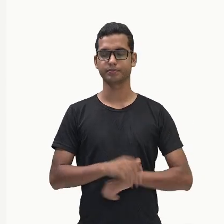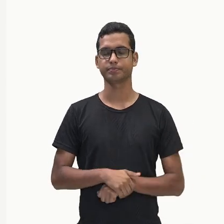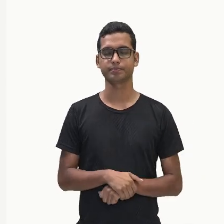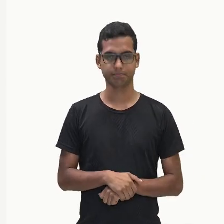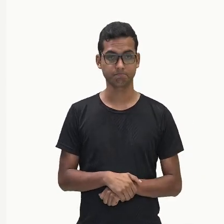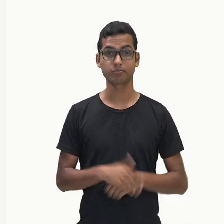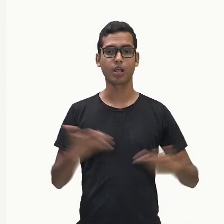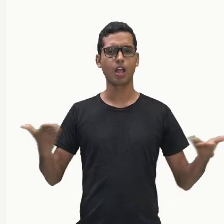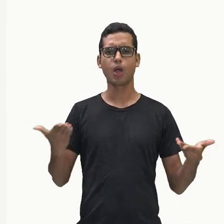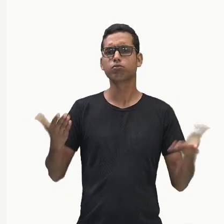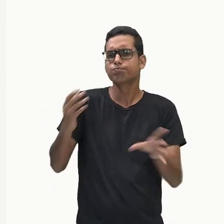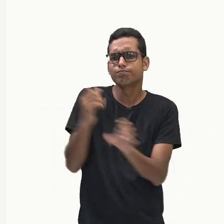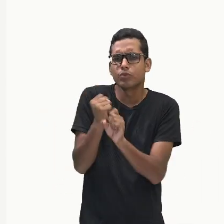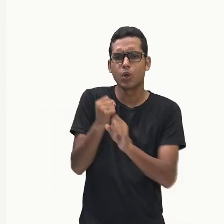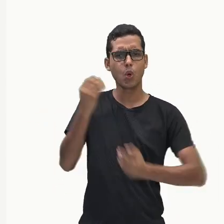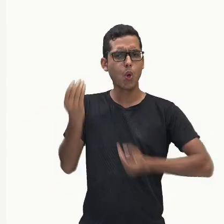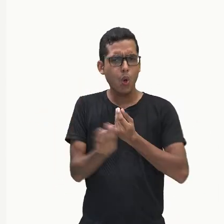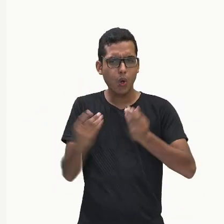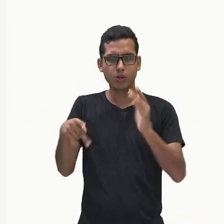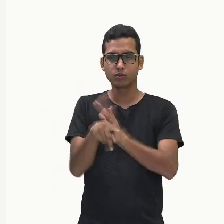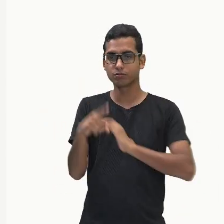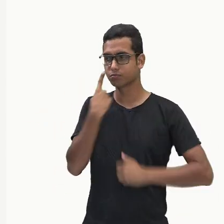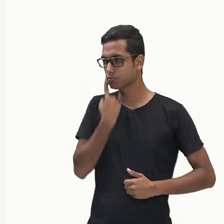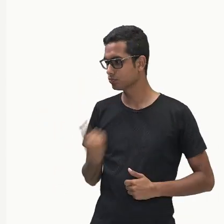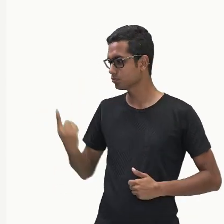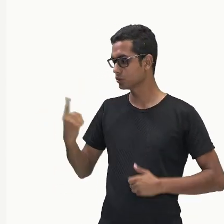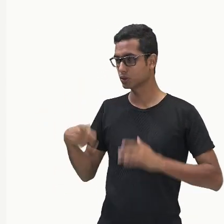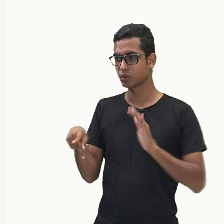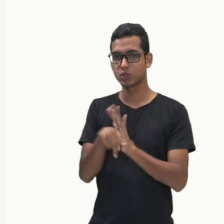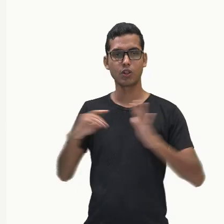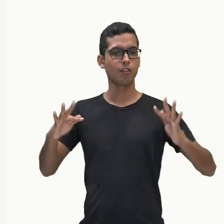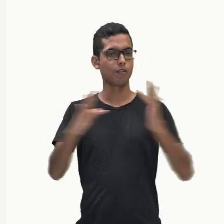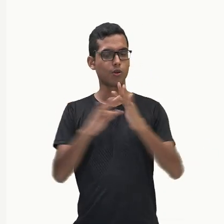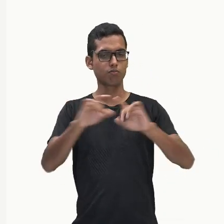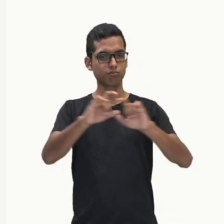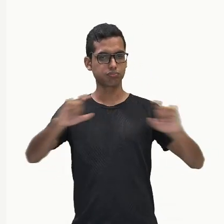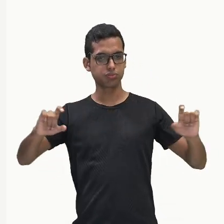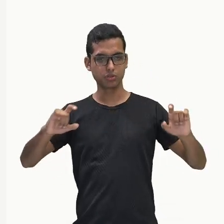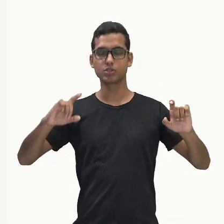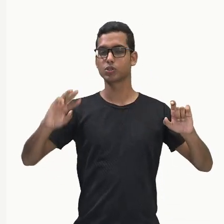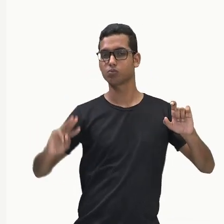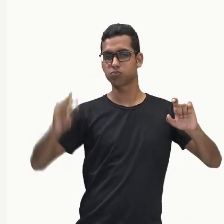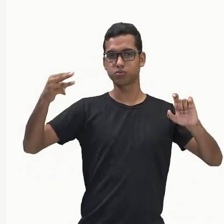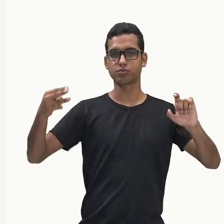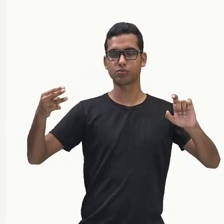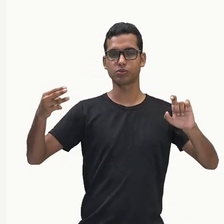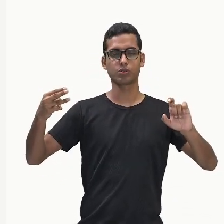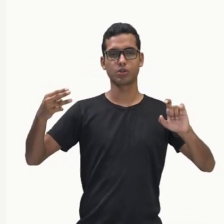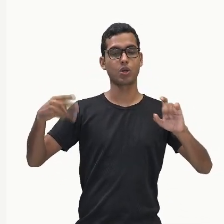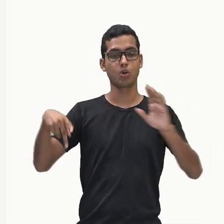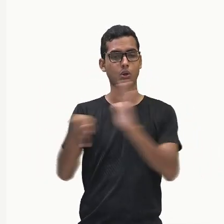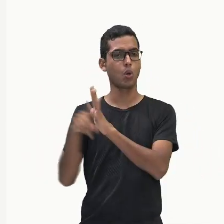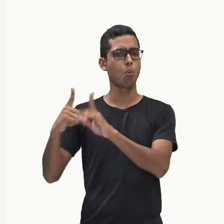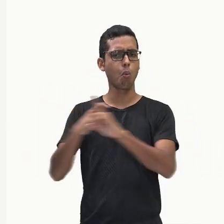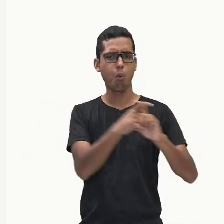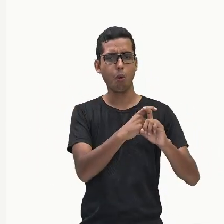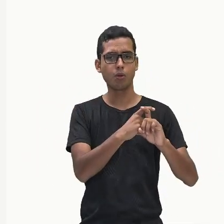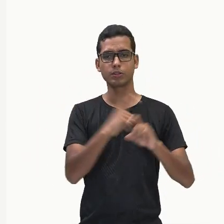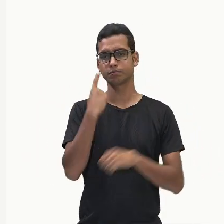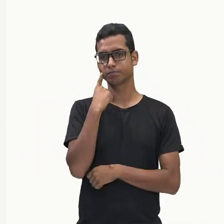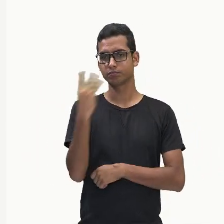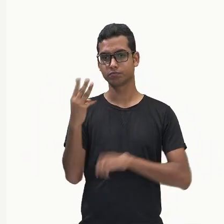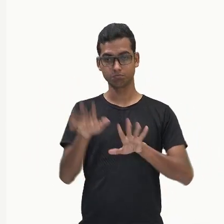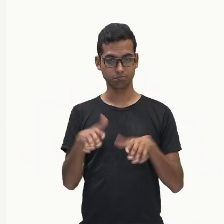vai calcular essa função polinomial de grau 3? Será que existe uma fórmula resolutiva que nem nós